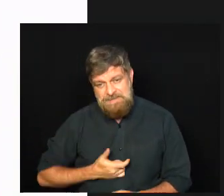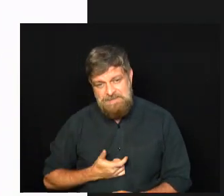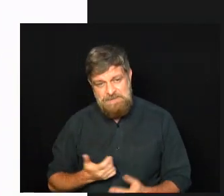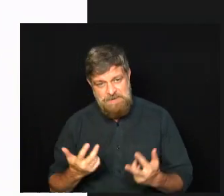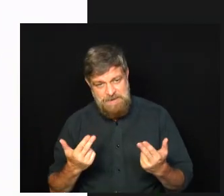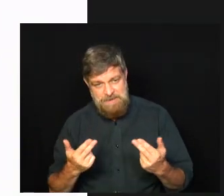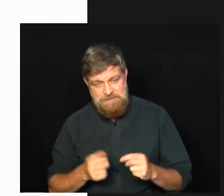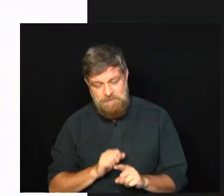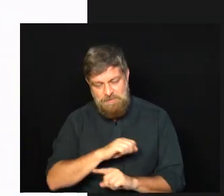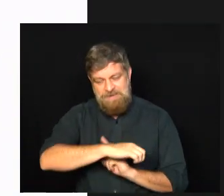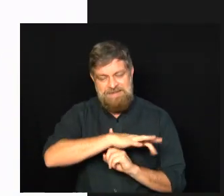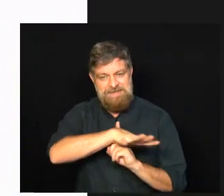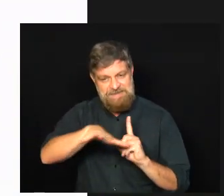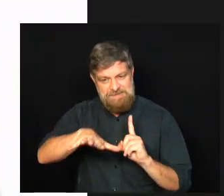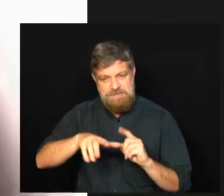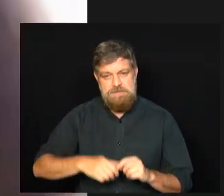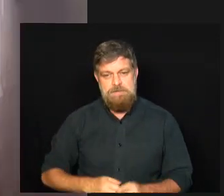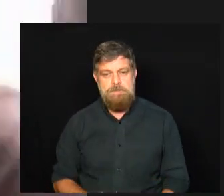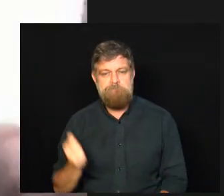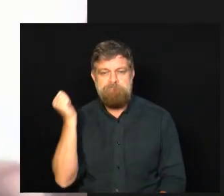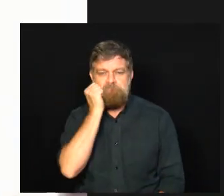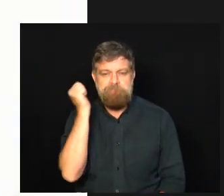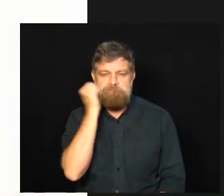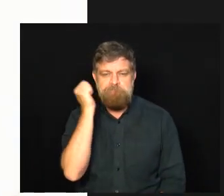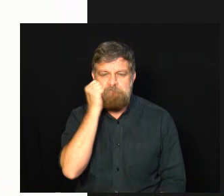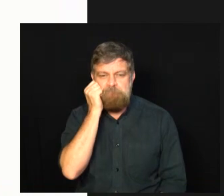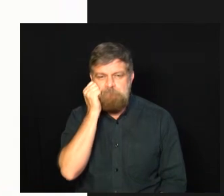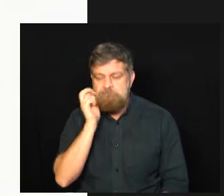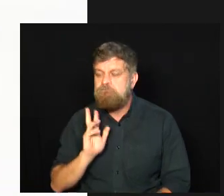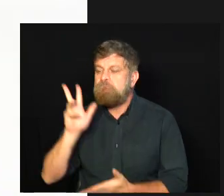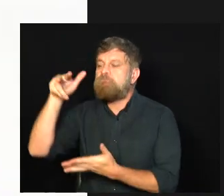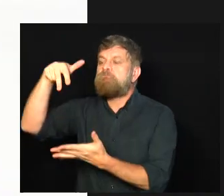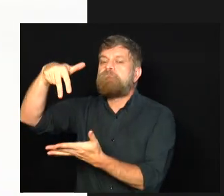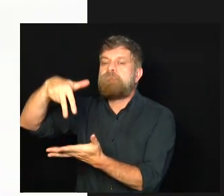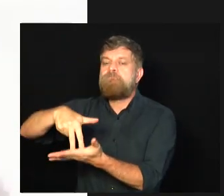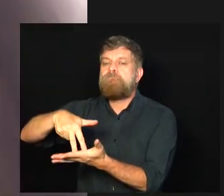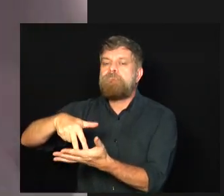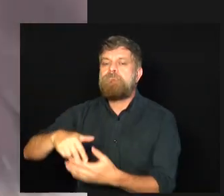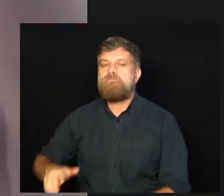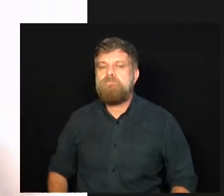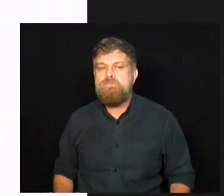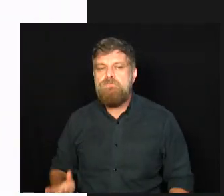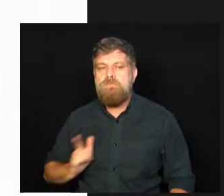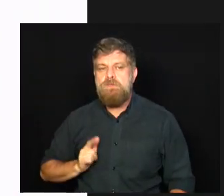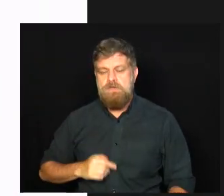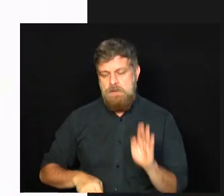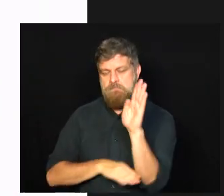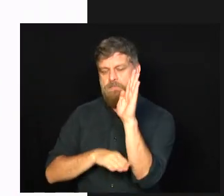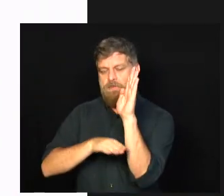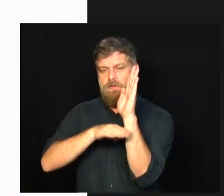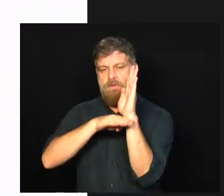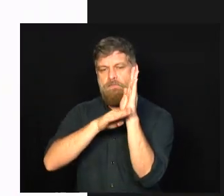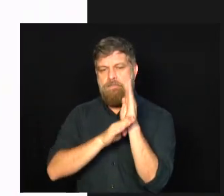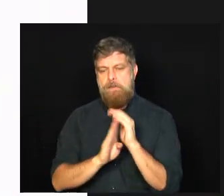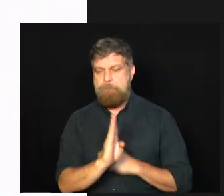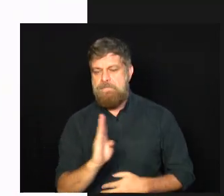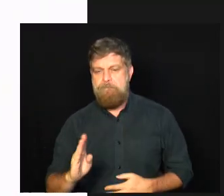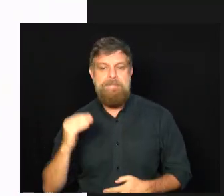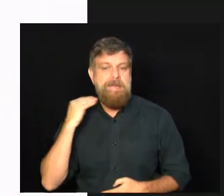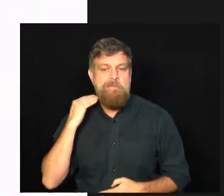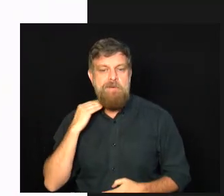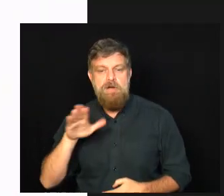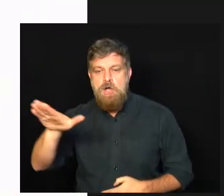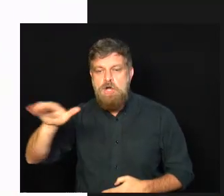na gíria, calcei a cara, fui no Banco do Brasil, subi no 11º andar, fui falar com o